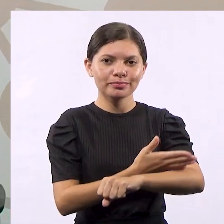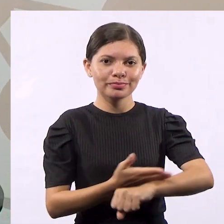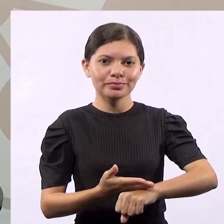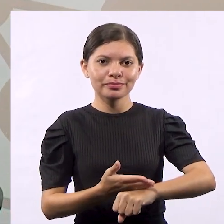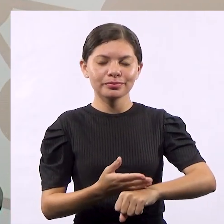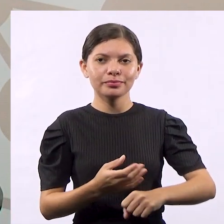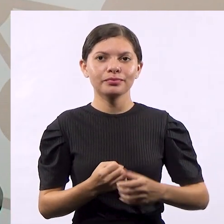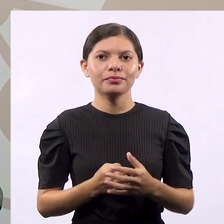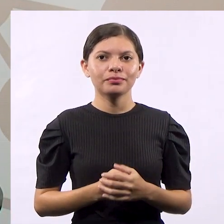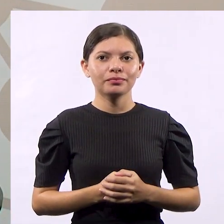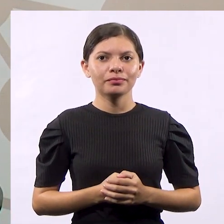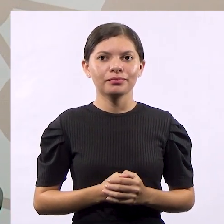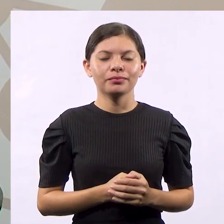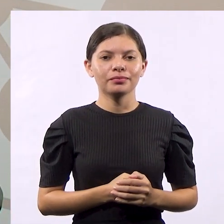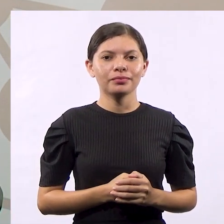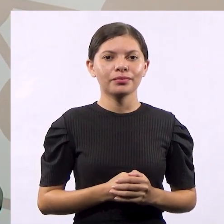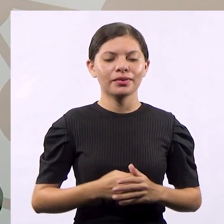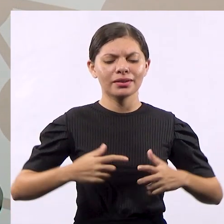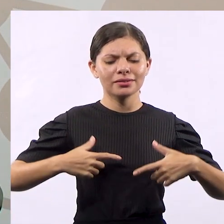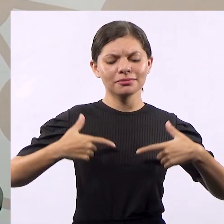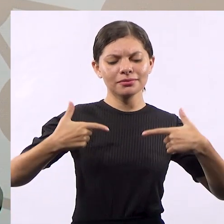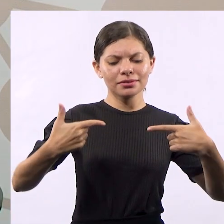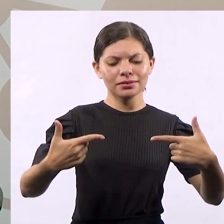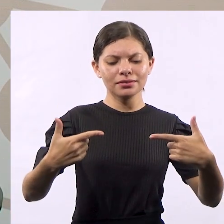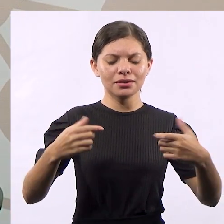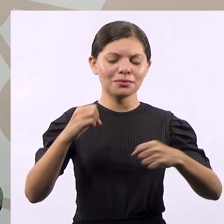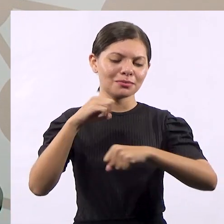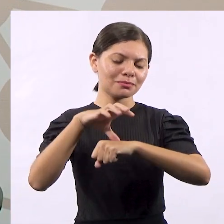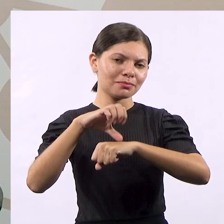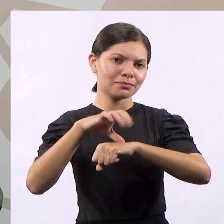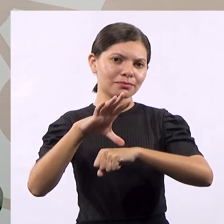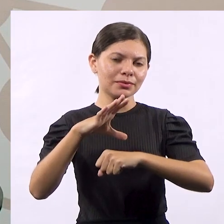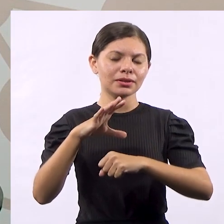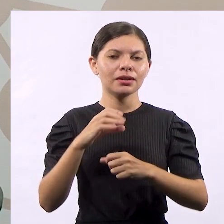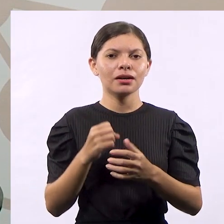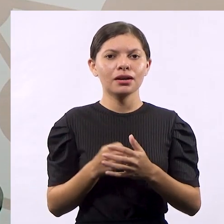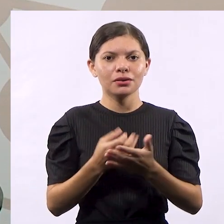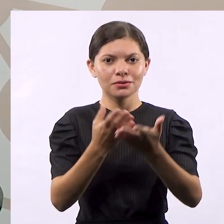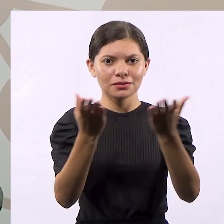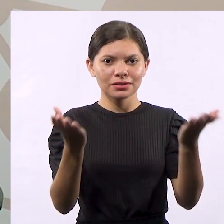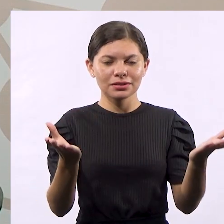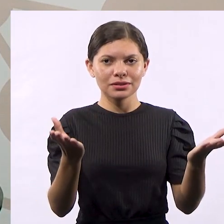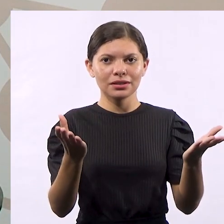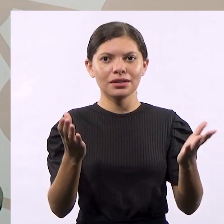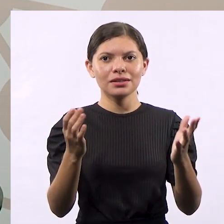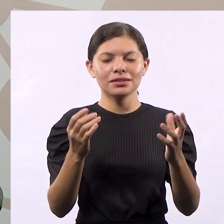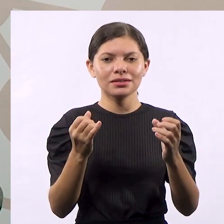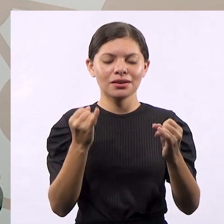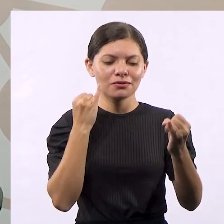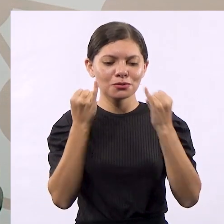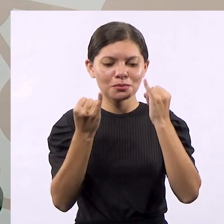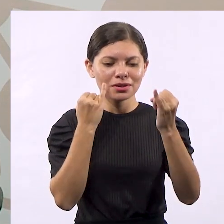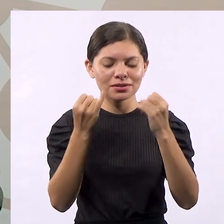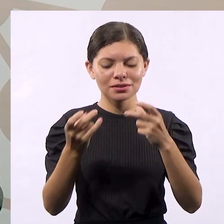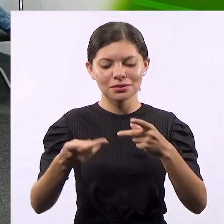aqui à disposição para compartilhar com vocês e dividir algumas informações sobre o nosso projeto.